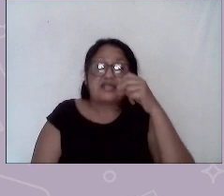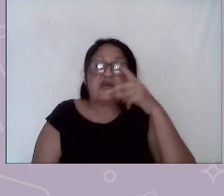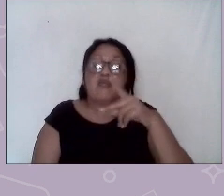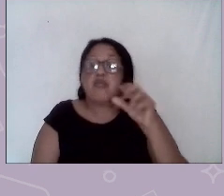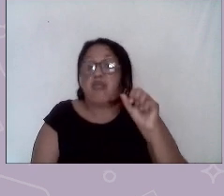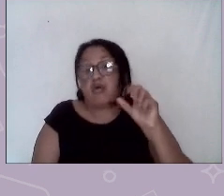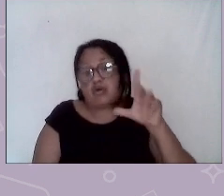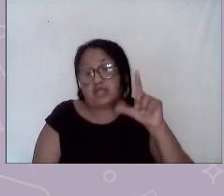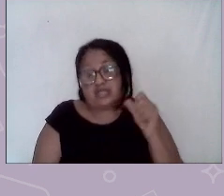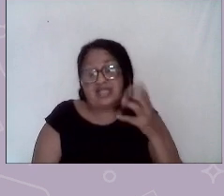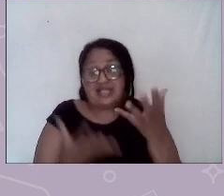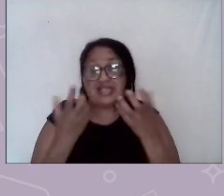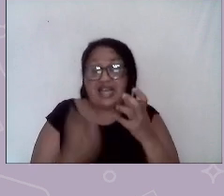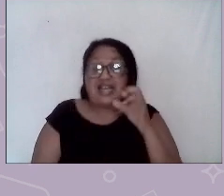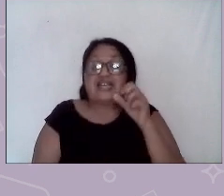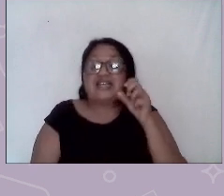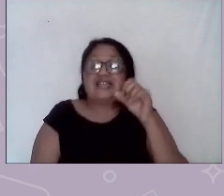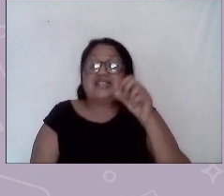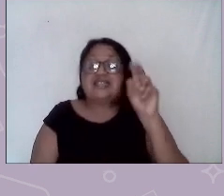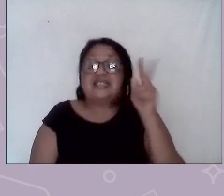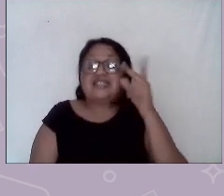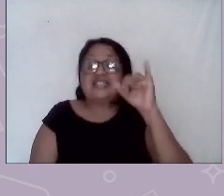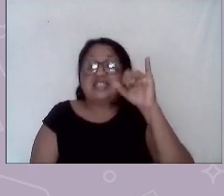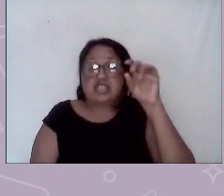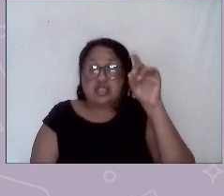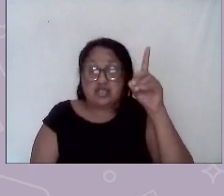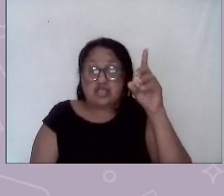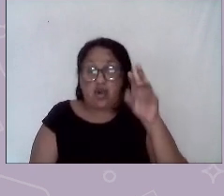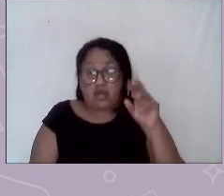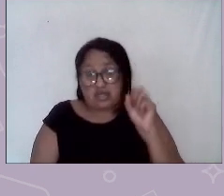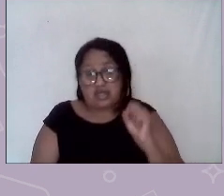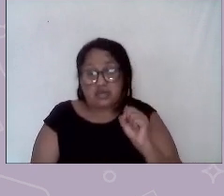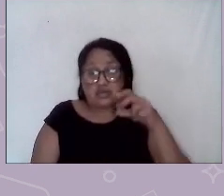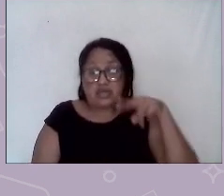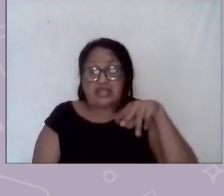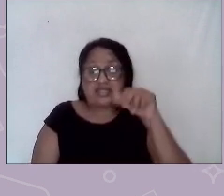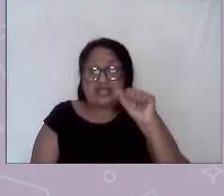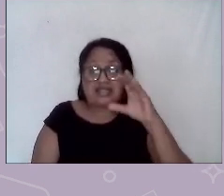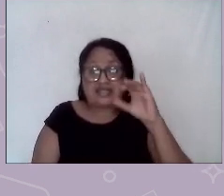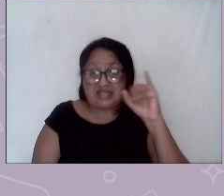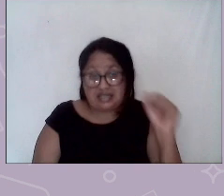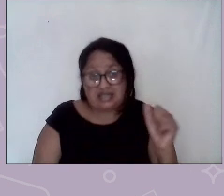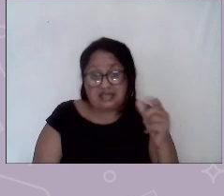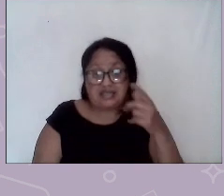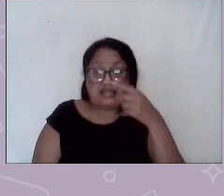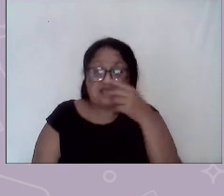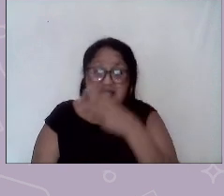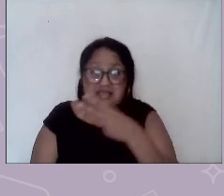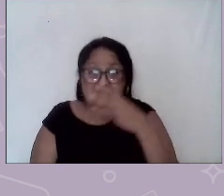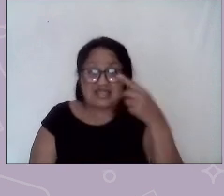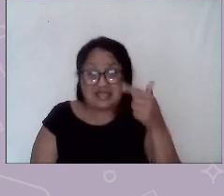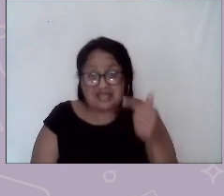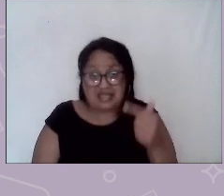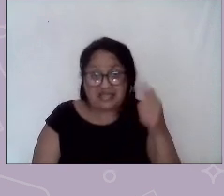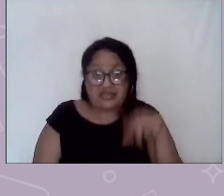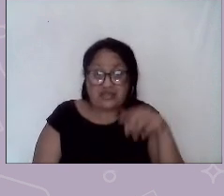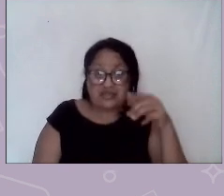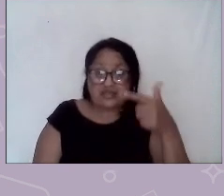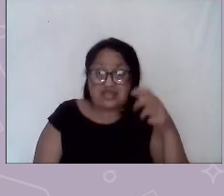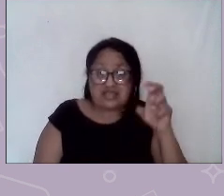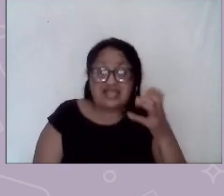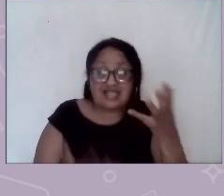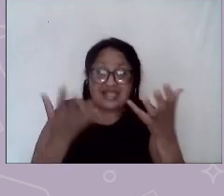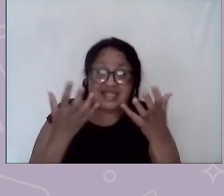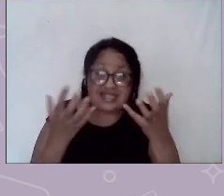massa de hidroxido de sódio eu obtive como resultado a massa de hipoclorito aqui 37,25 ele quer o que? ele